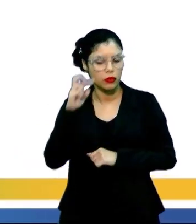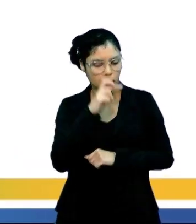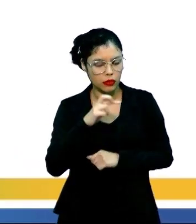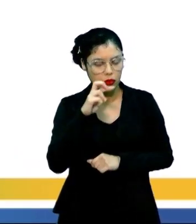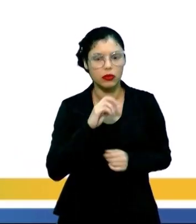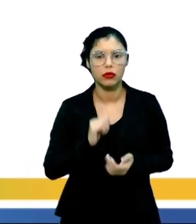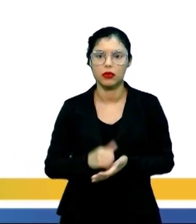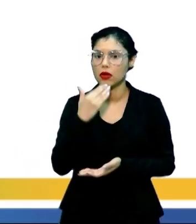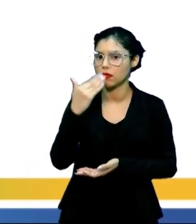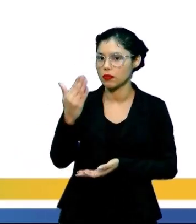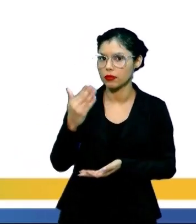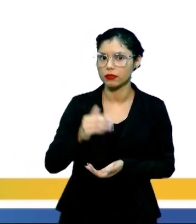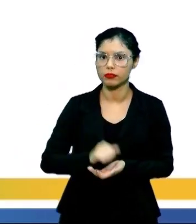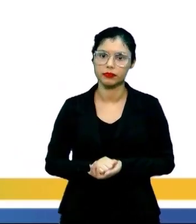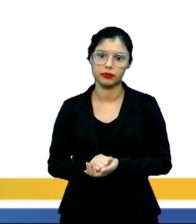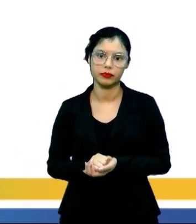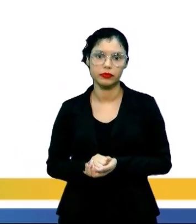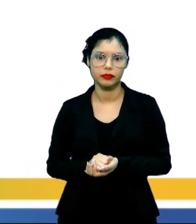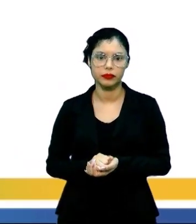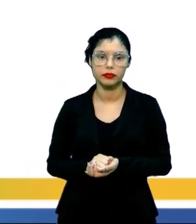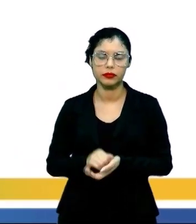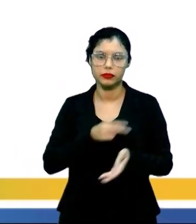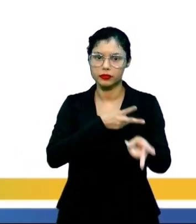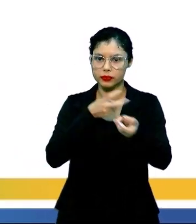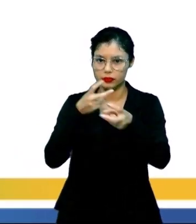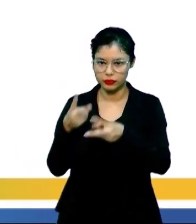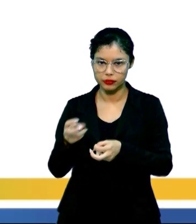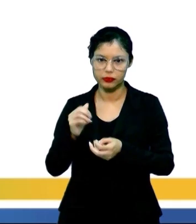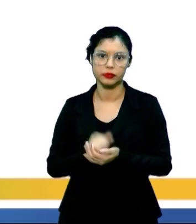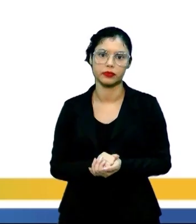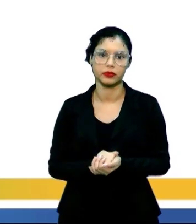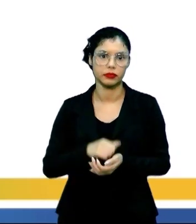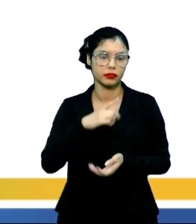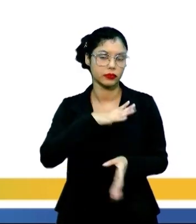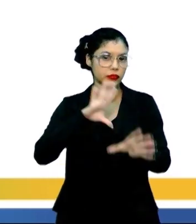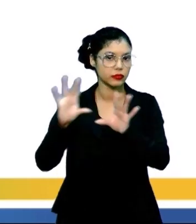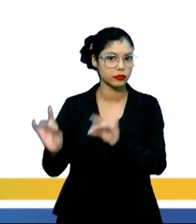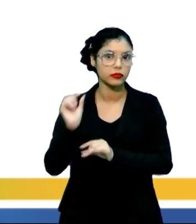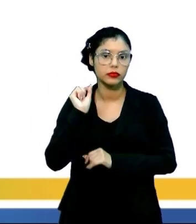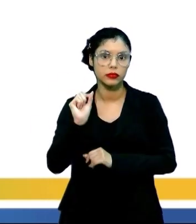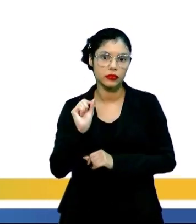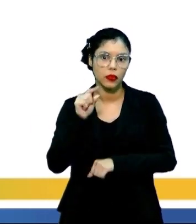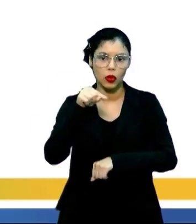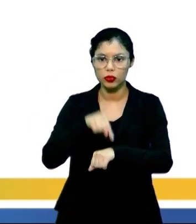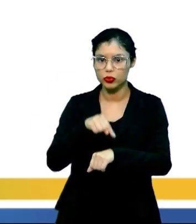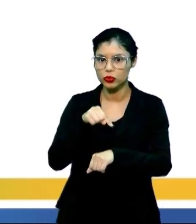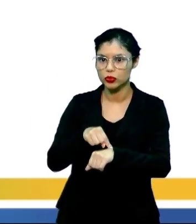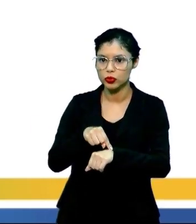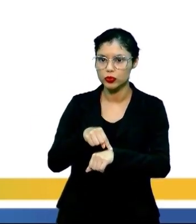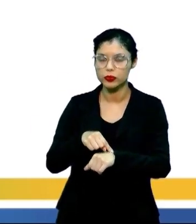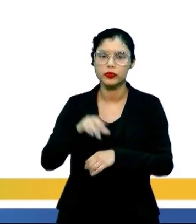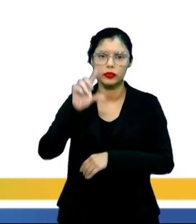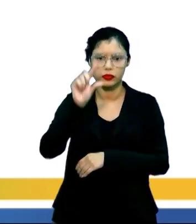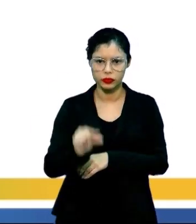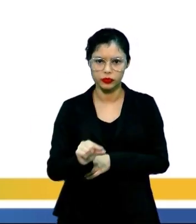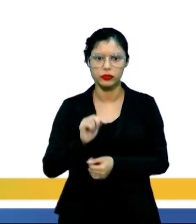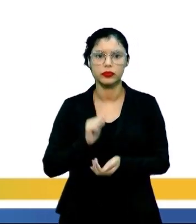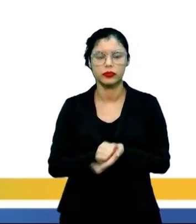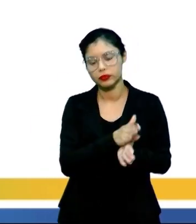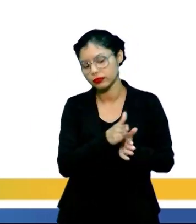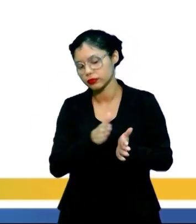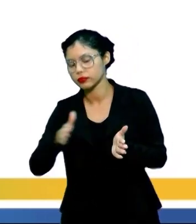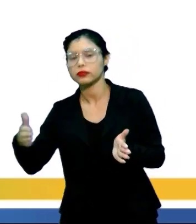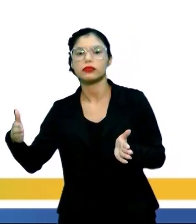se pede nas alternativas. A gente observa que nas alternativas ele traz como sendo tempo em velocidades baixas, percurso em